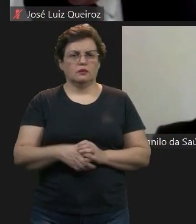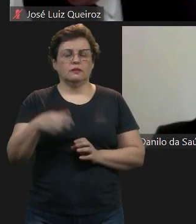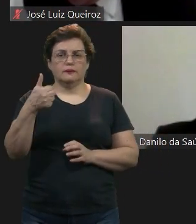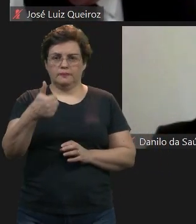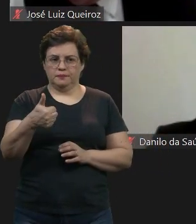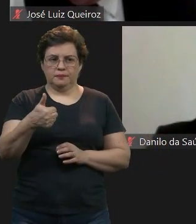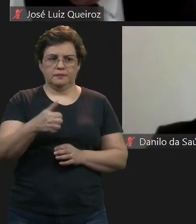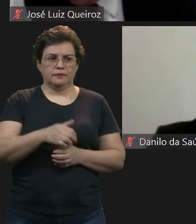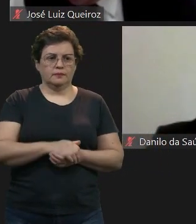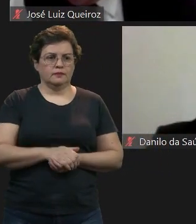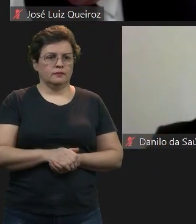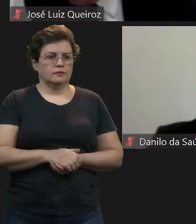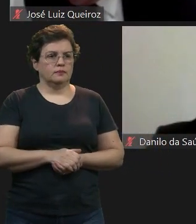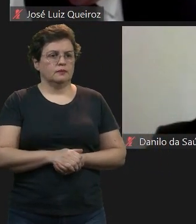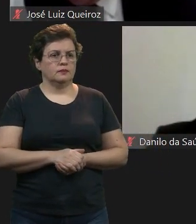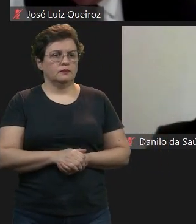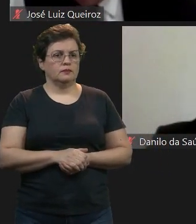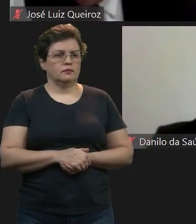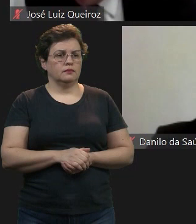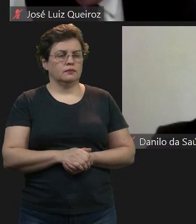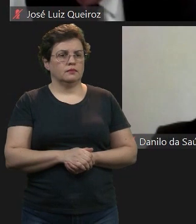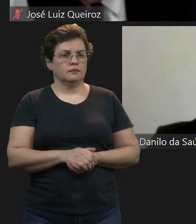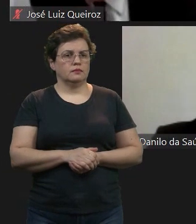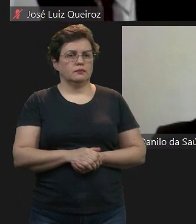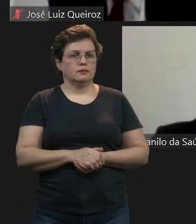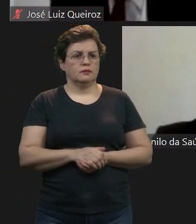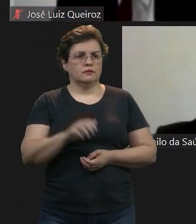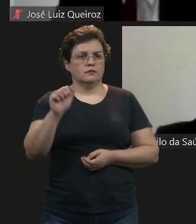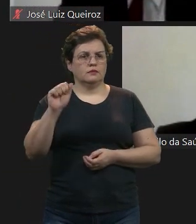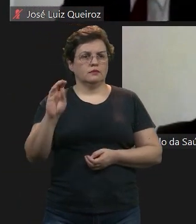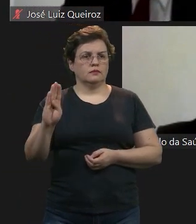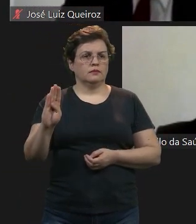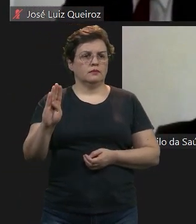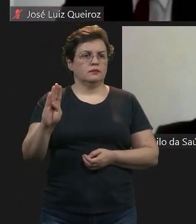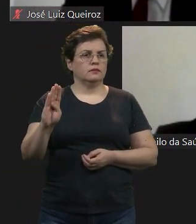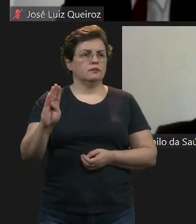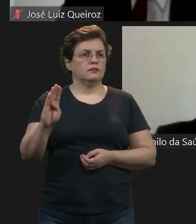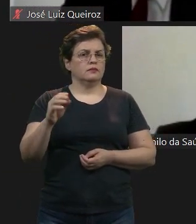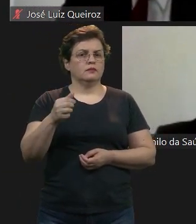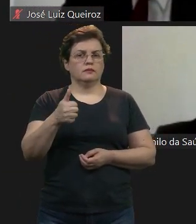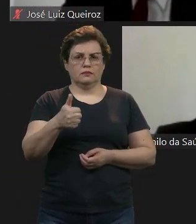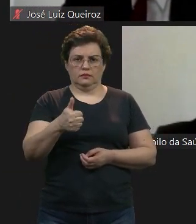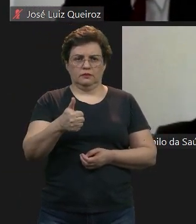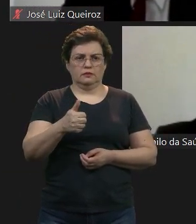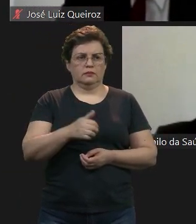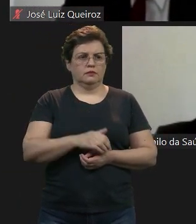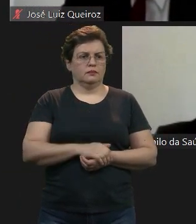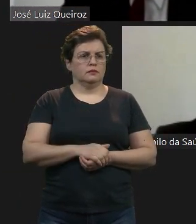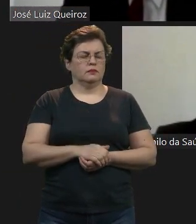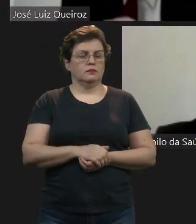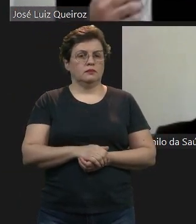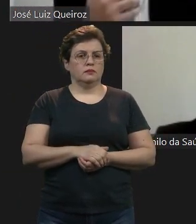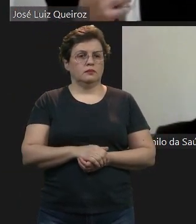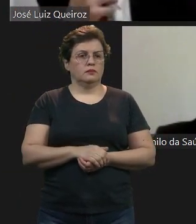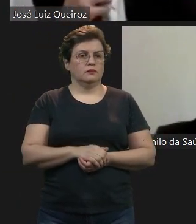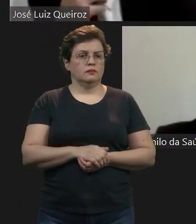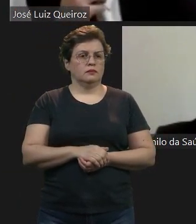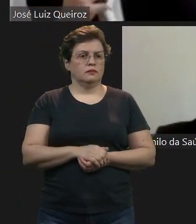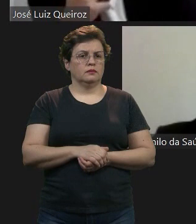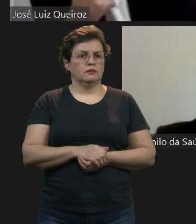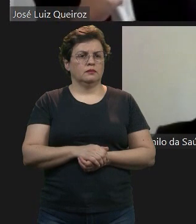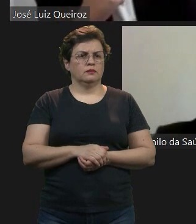Sim. Vereador José Carlos Albuquerque. Eu voto sim, presidente. Não, é que eu estava com a cacete antes.